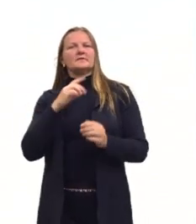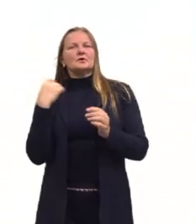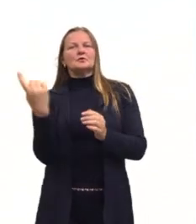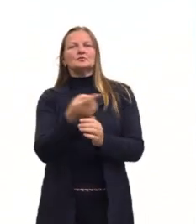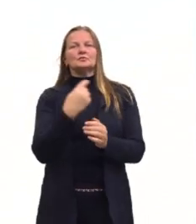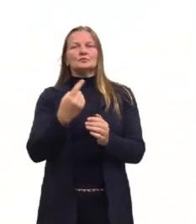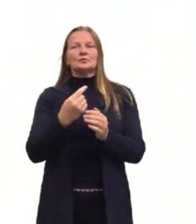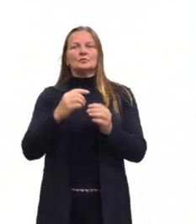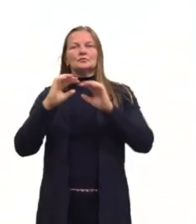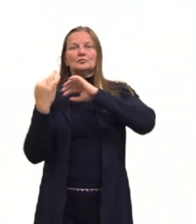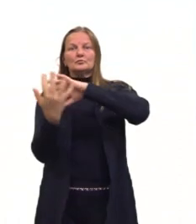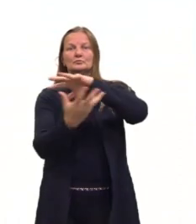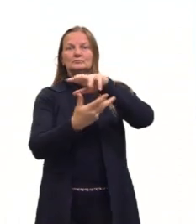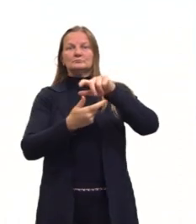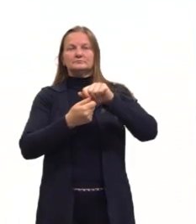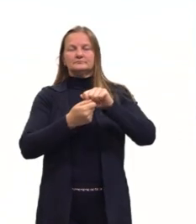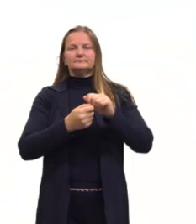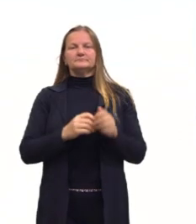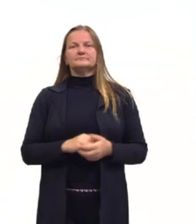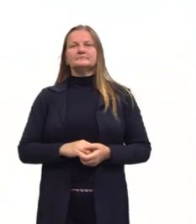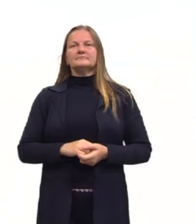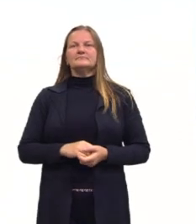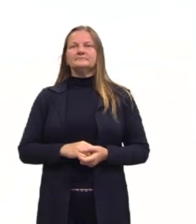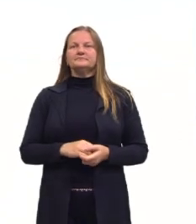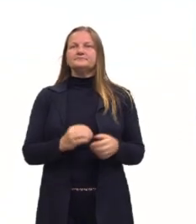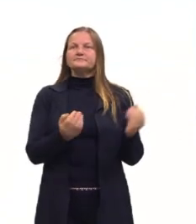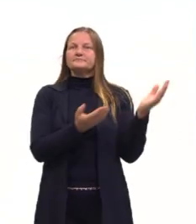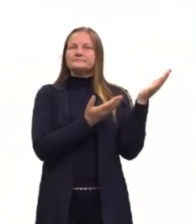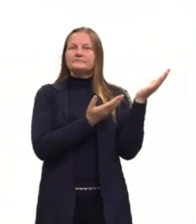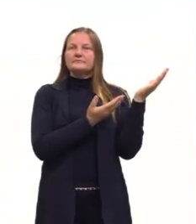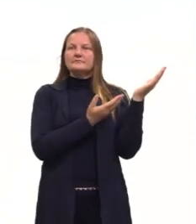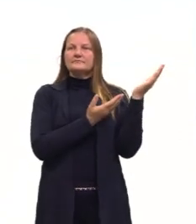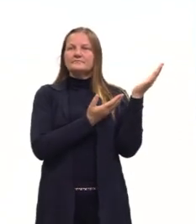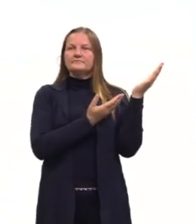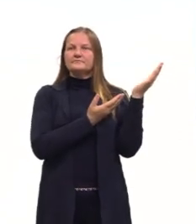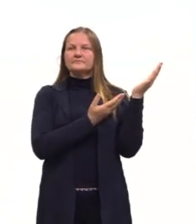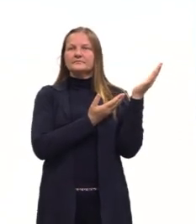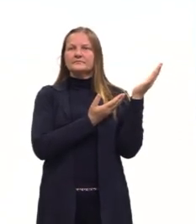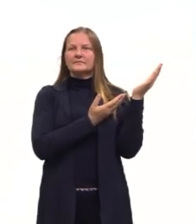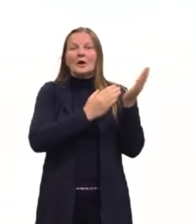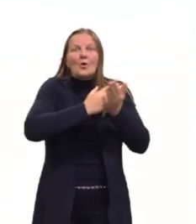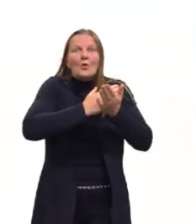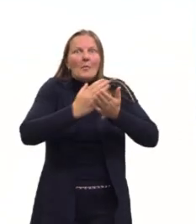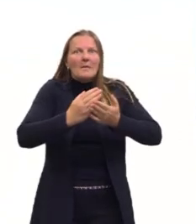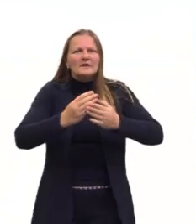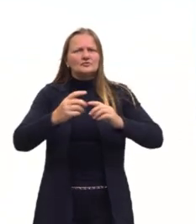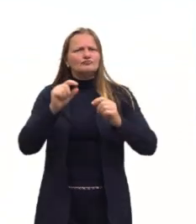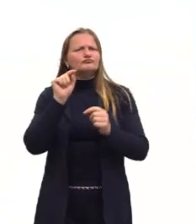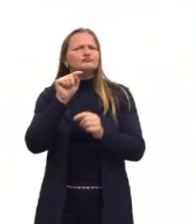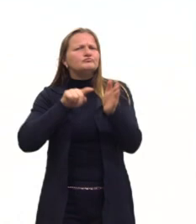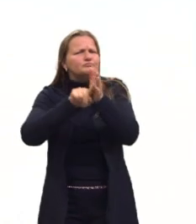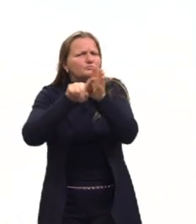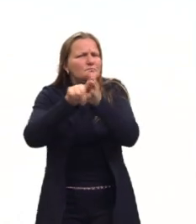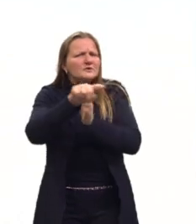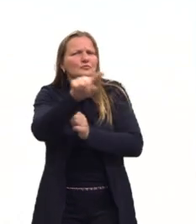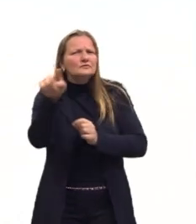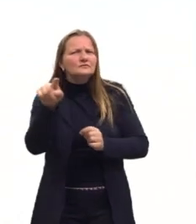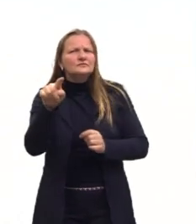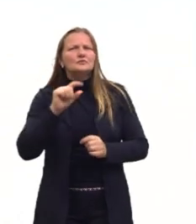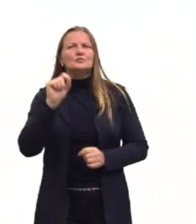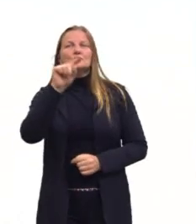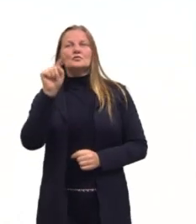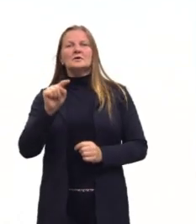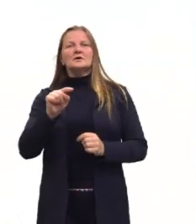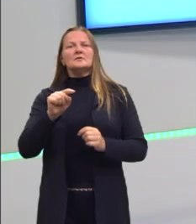do nosso planetinha tá a gurizada por já trago para vocês aqui um uma um questionamento né O